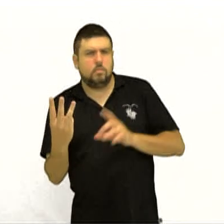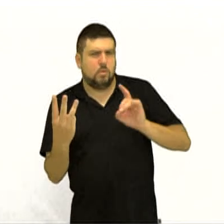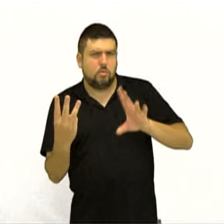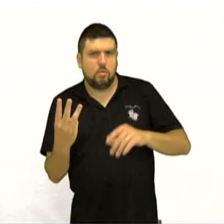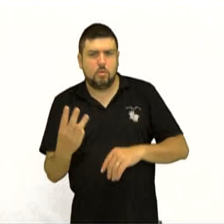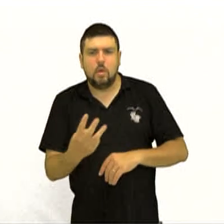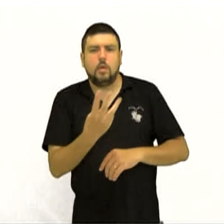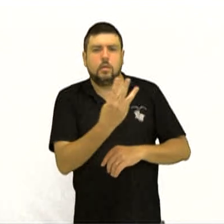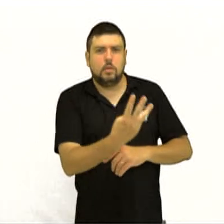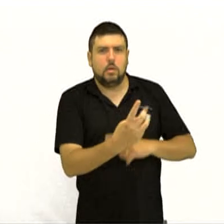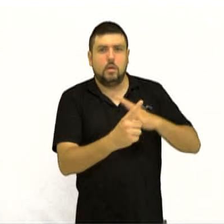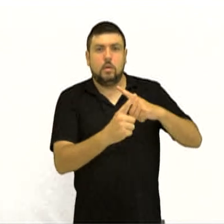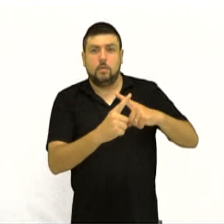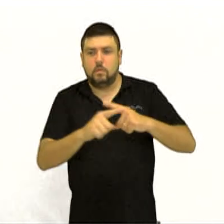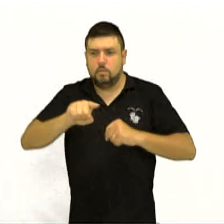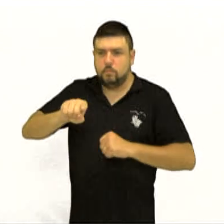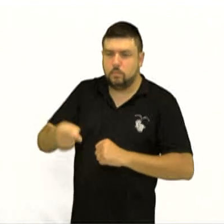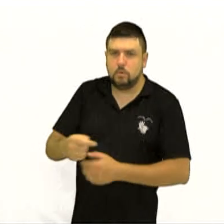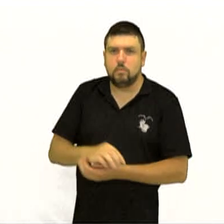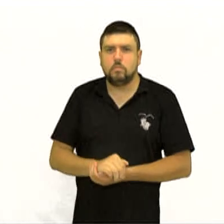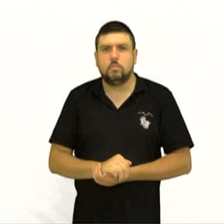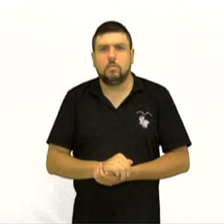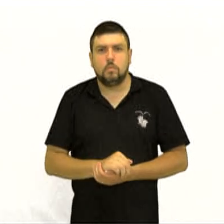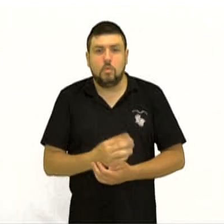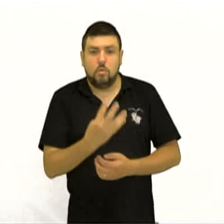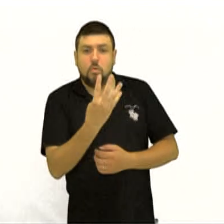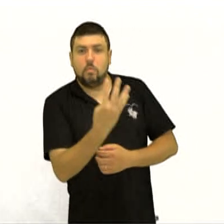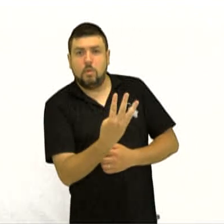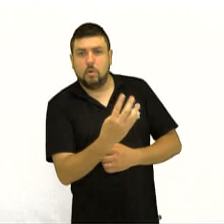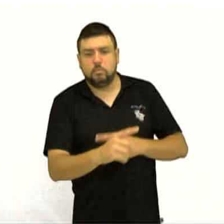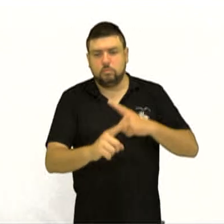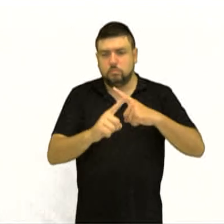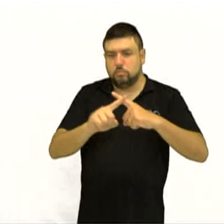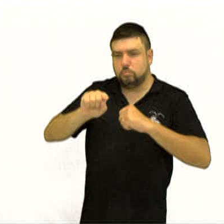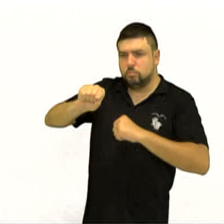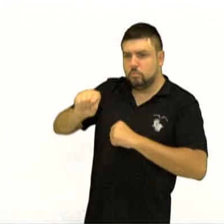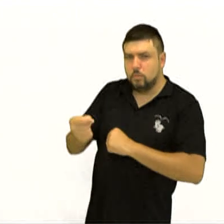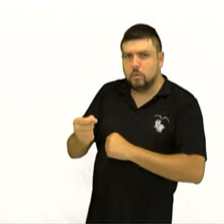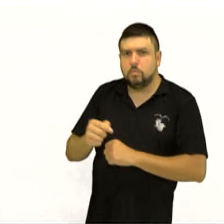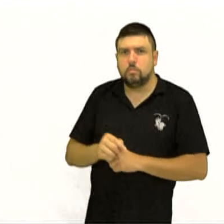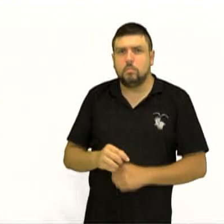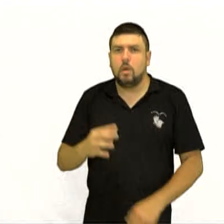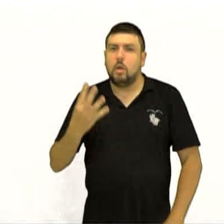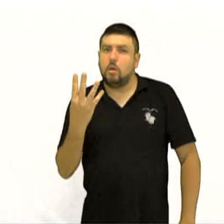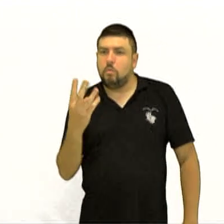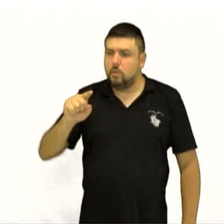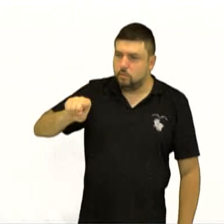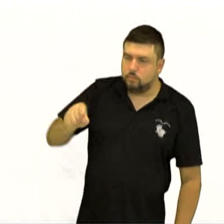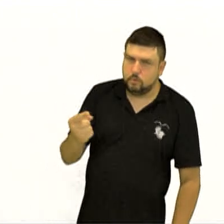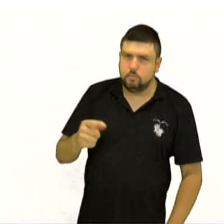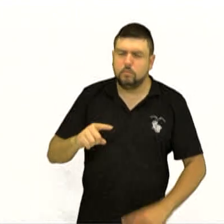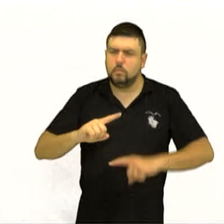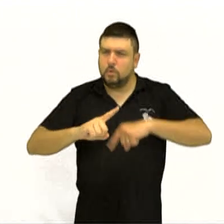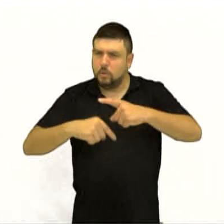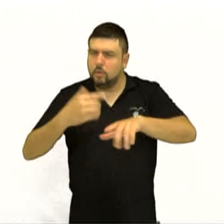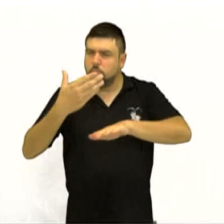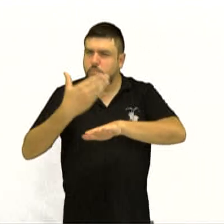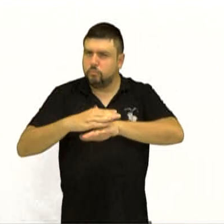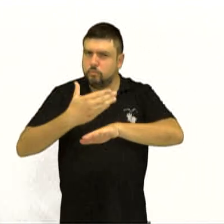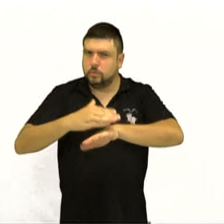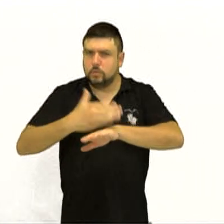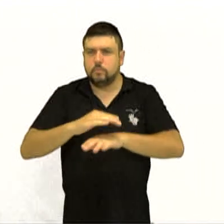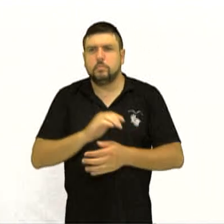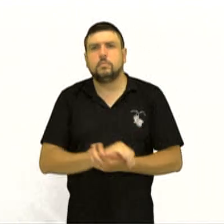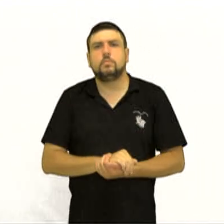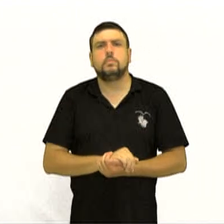prático sobre isso. E essa classe, cada classe tem sua ordem de grandeza. Então aqui é 10 vezes,